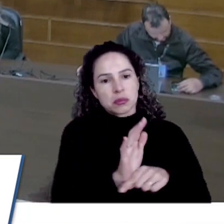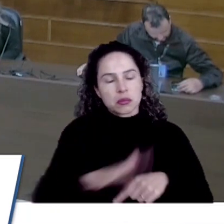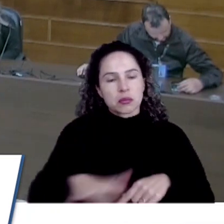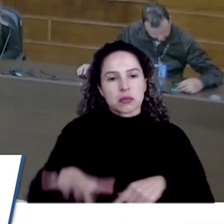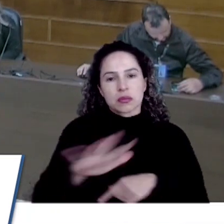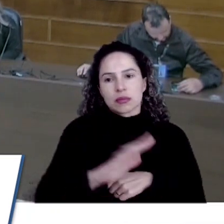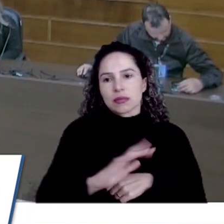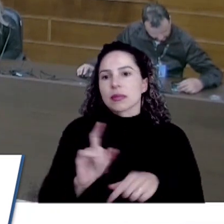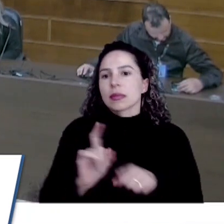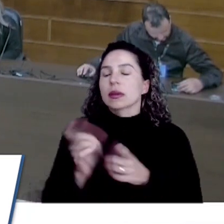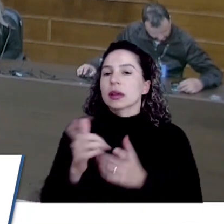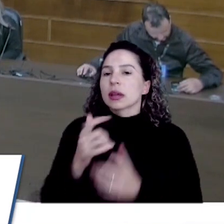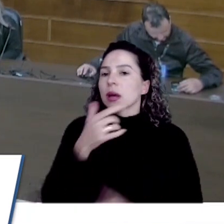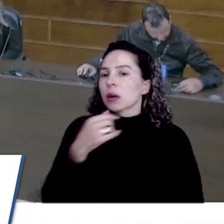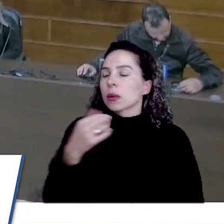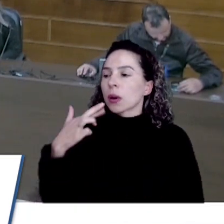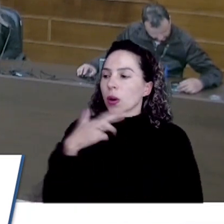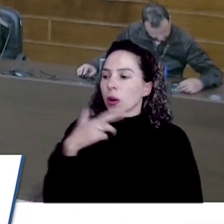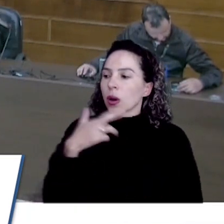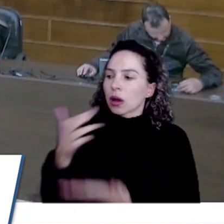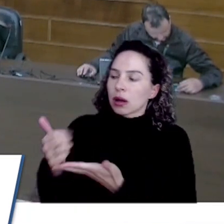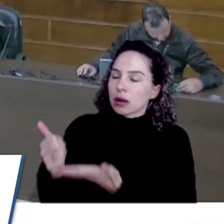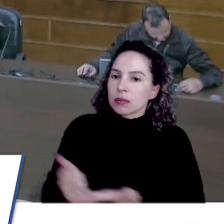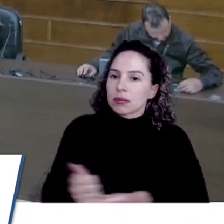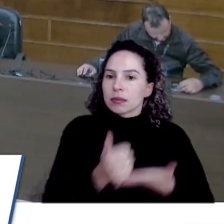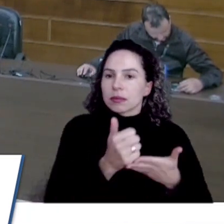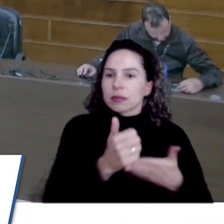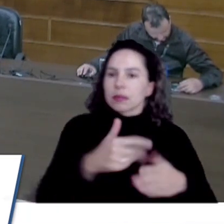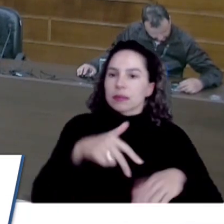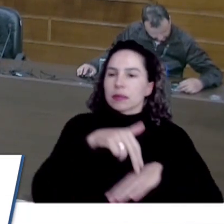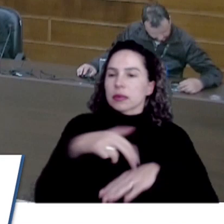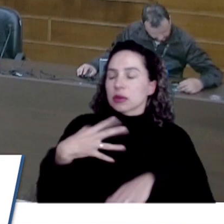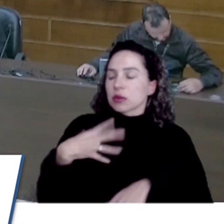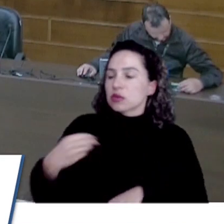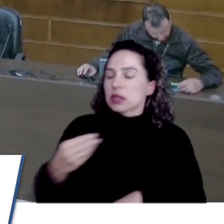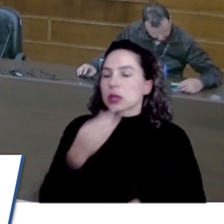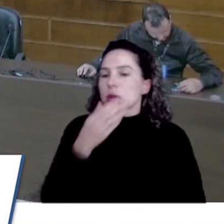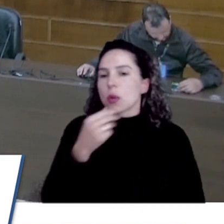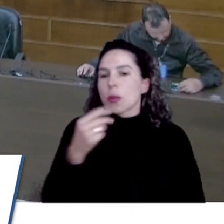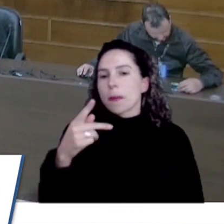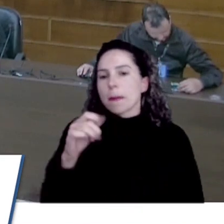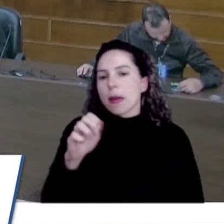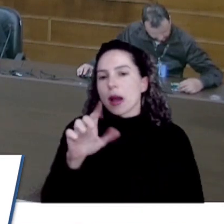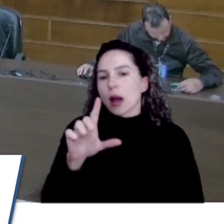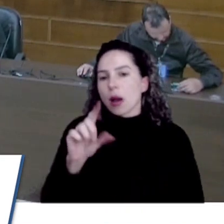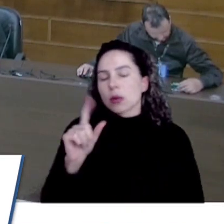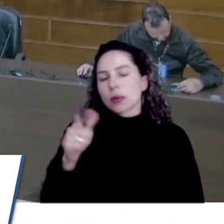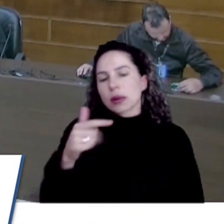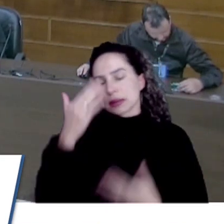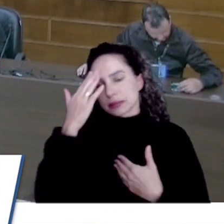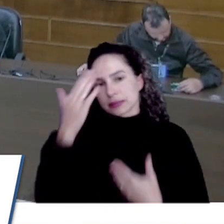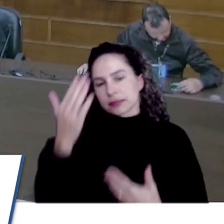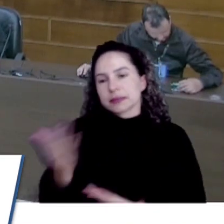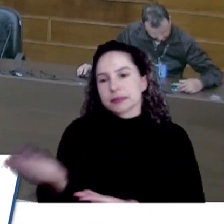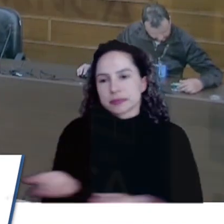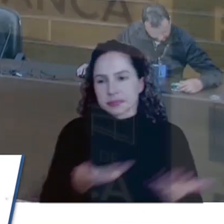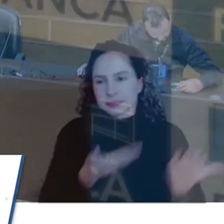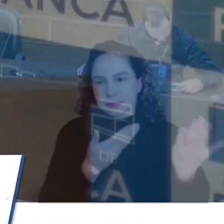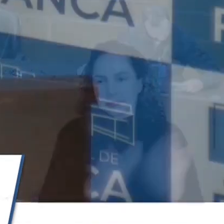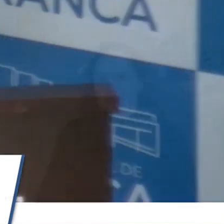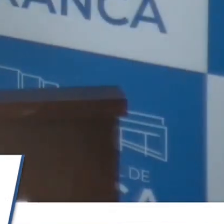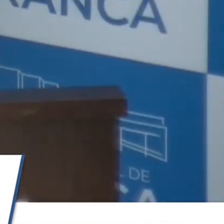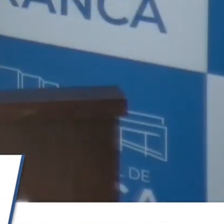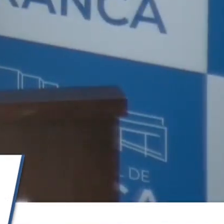Gostaria que o vereador Ronaldo Carvalho conduzisse até a tribuna o filho da dona Ivone, o Paulo, para fazer seus agradecimentos.